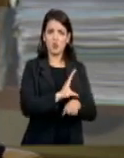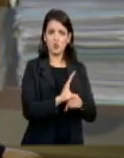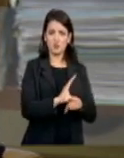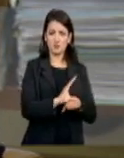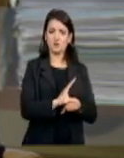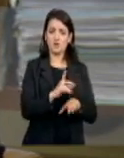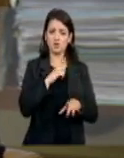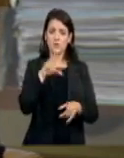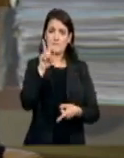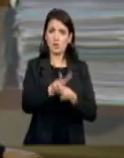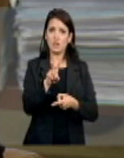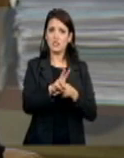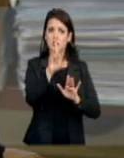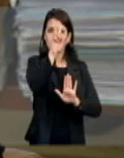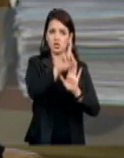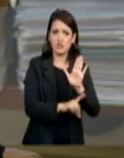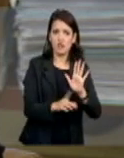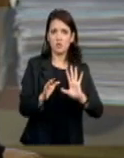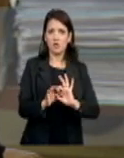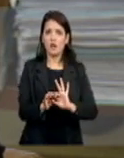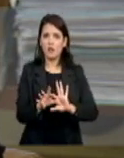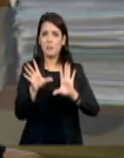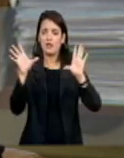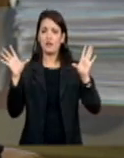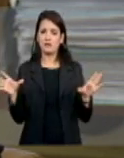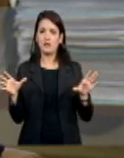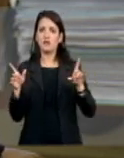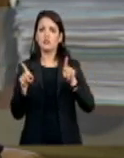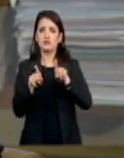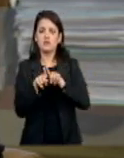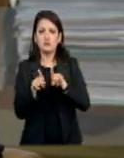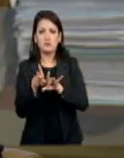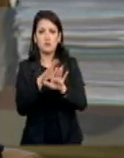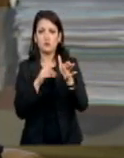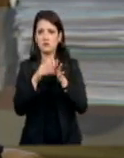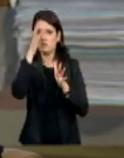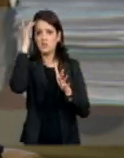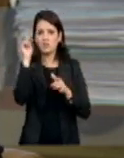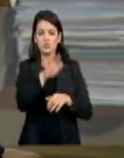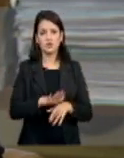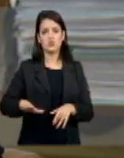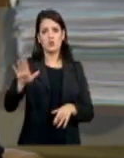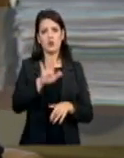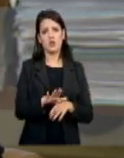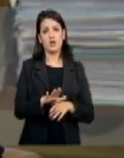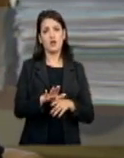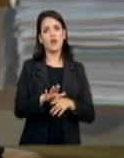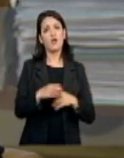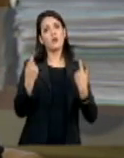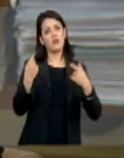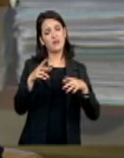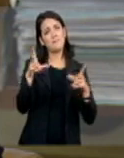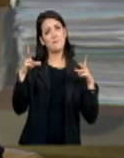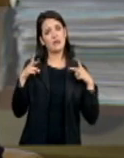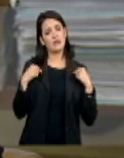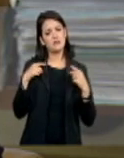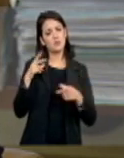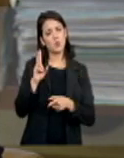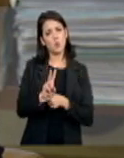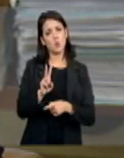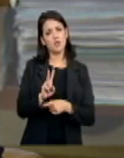liberdades e prerrogativas fundamentais das pessoas em geral hoje integridade e merece tutela especial do estado